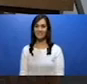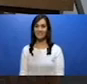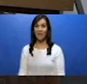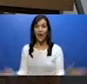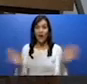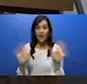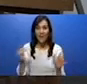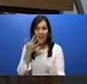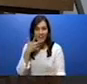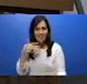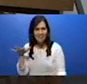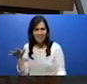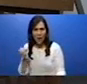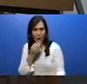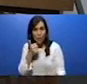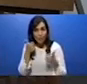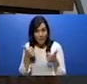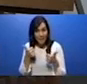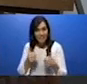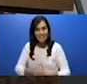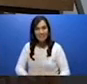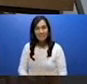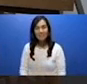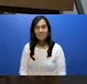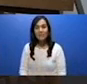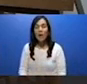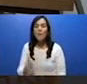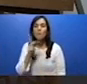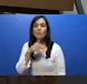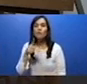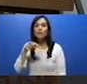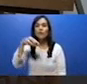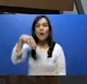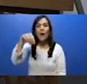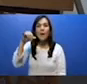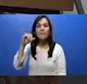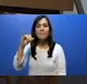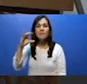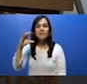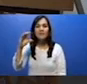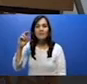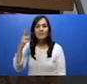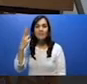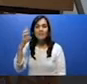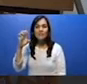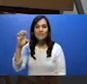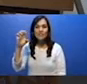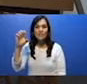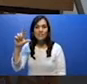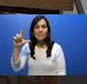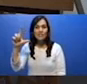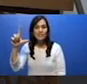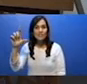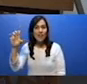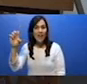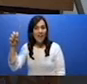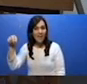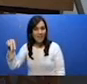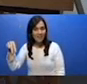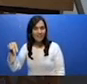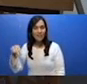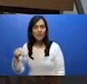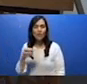Olá, crianças! Tudo bem? Sou a professora Michele, do 3º ano. Nós estamos aqui hoje